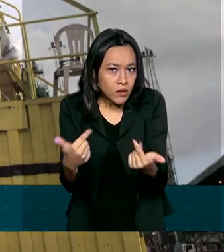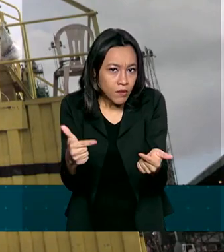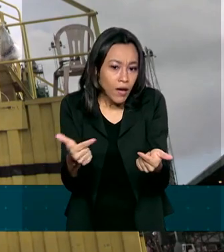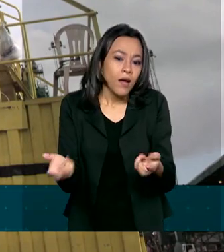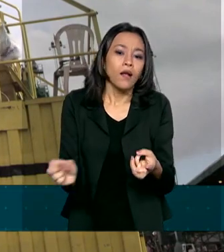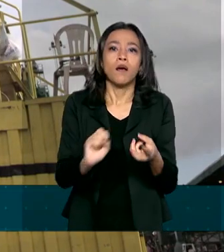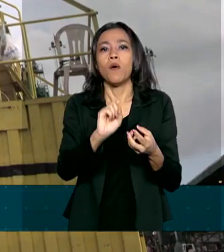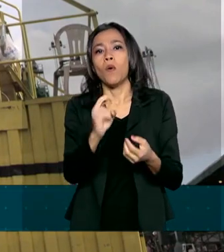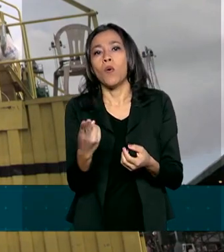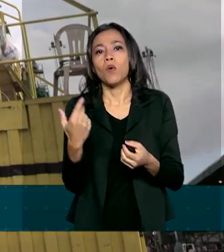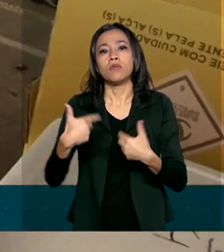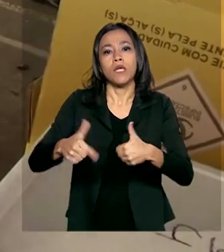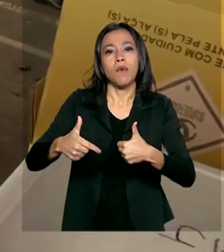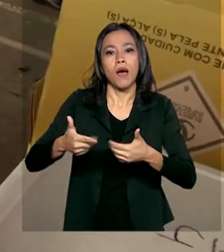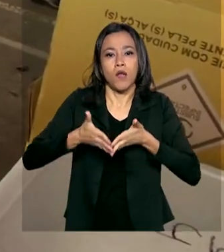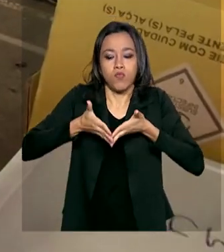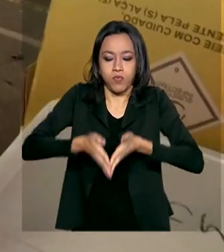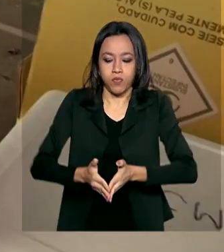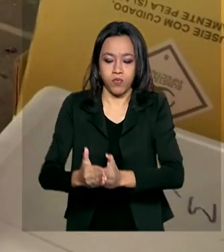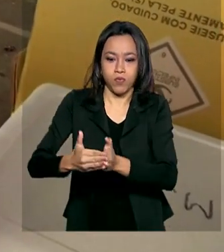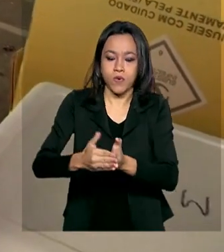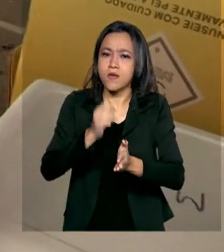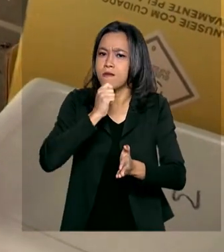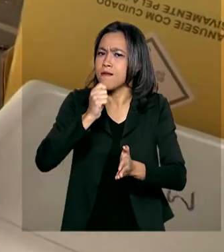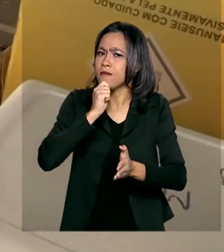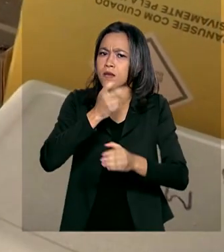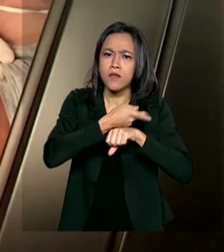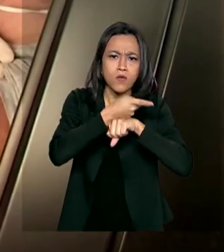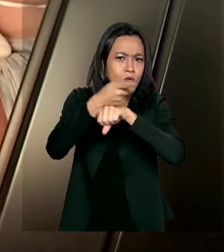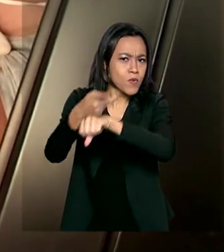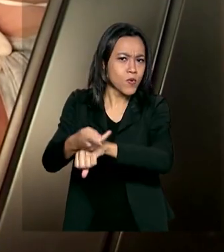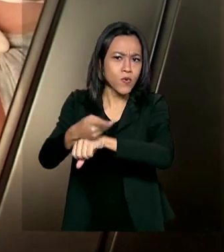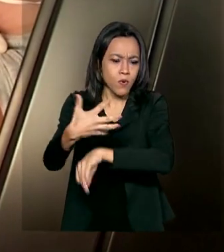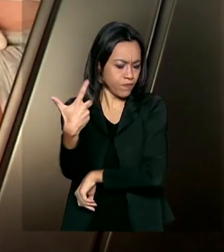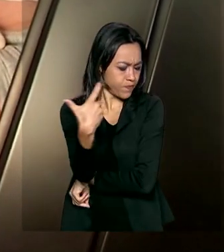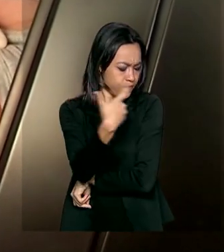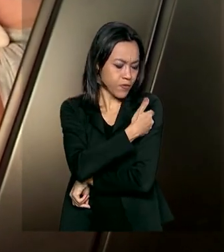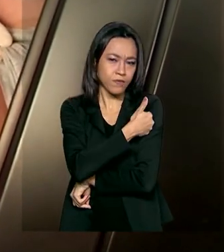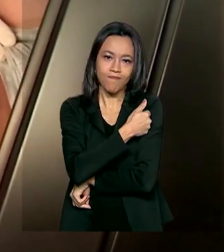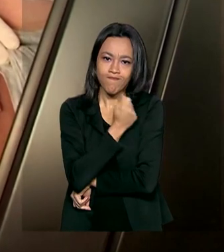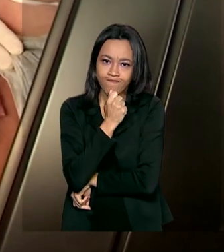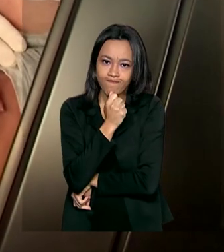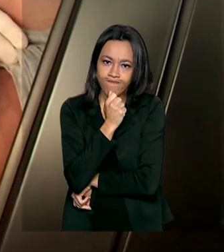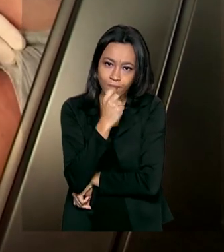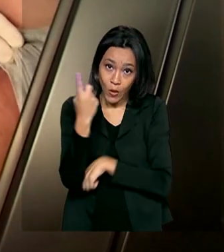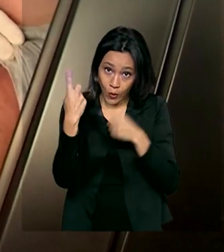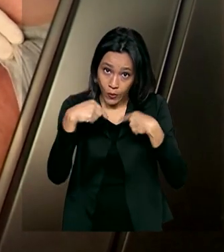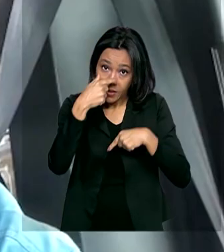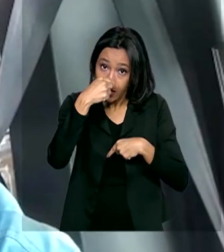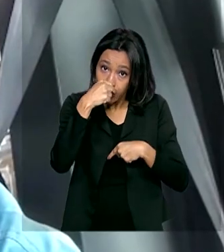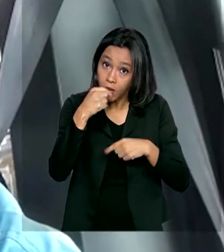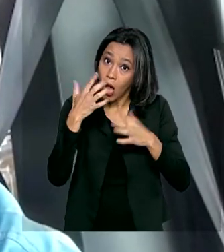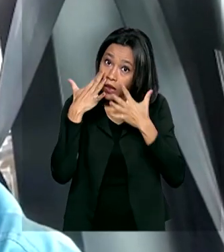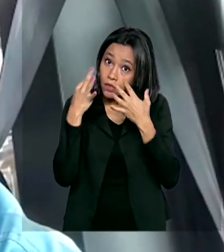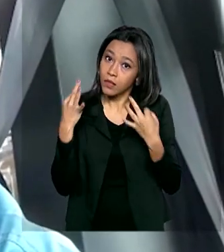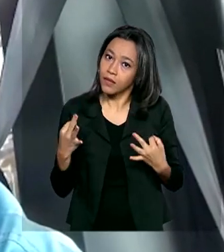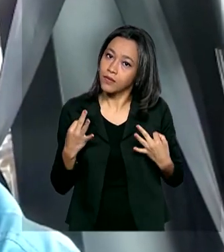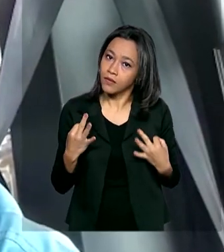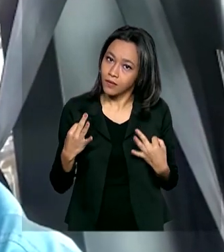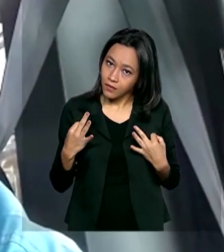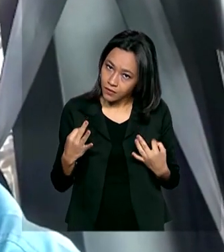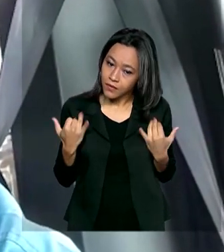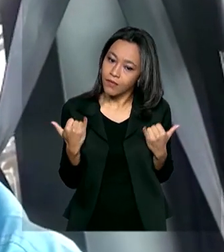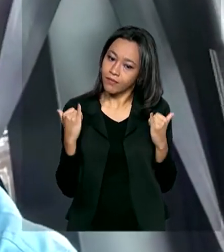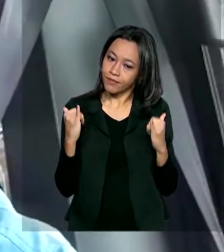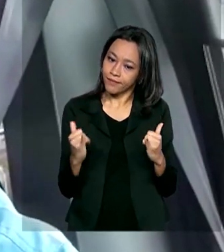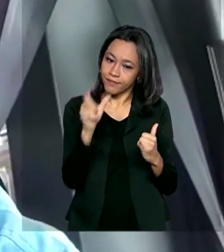ou trabalhador portuário e ainda não procurou um posto de saúde para se vacinar contra a gripe, escute bem o recado